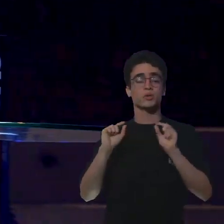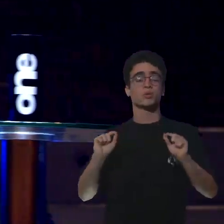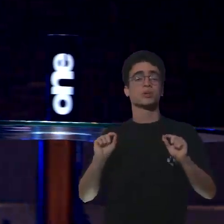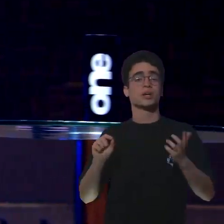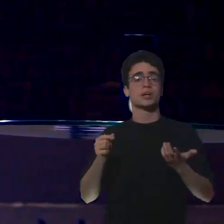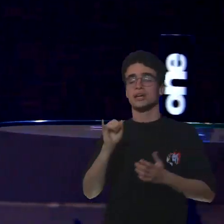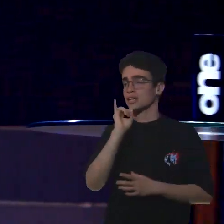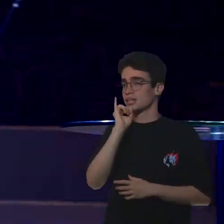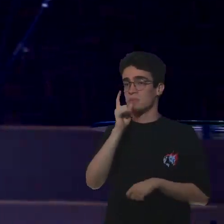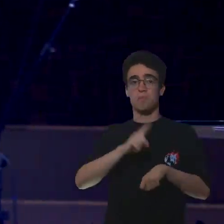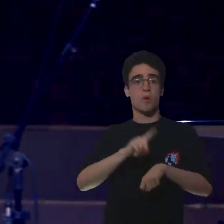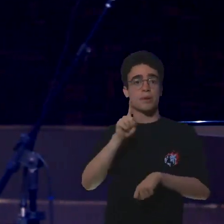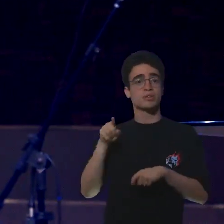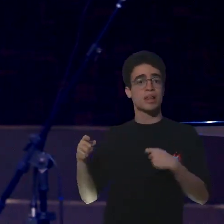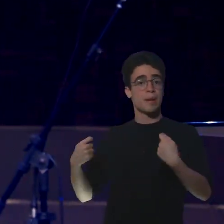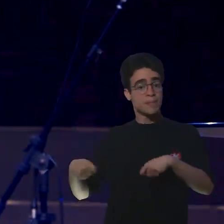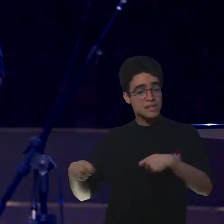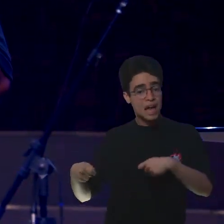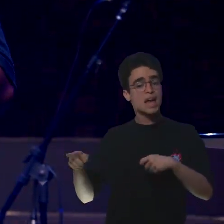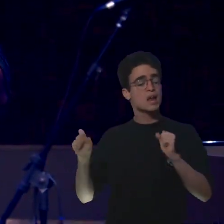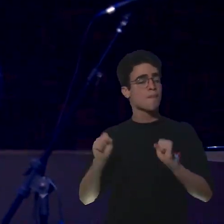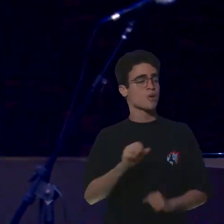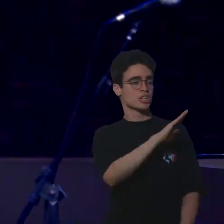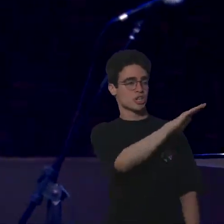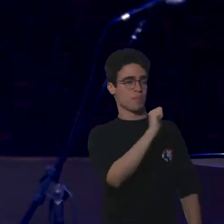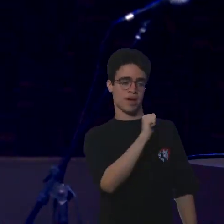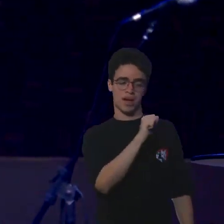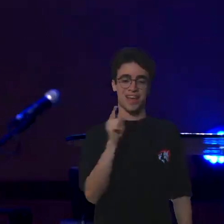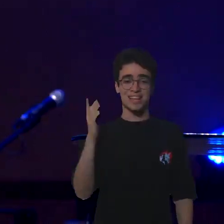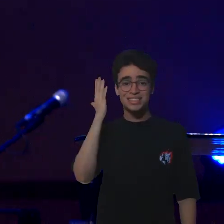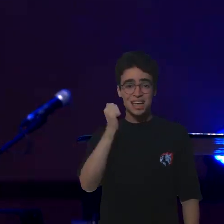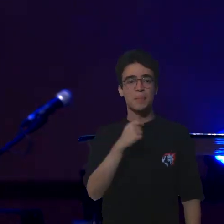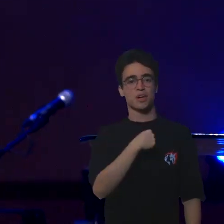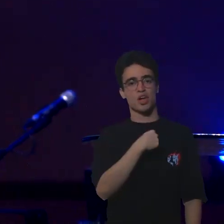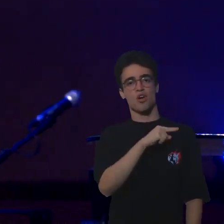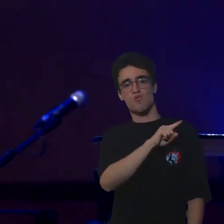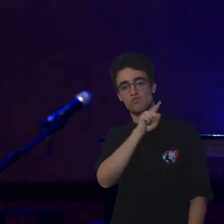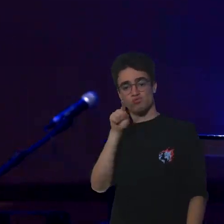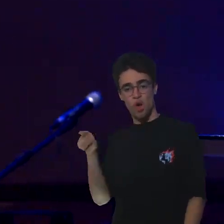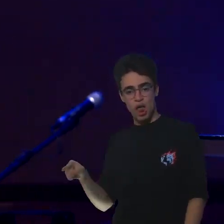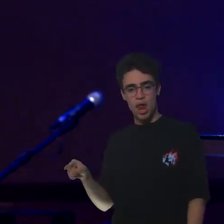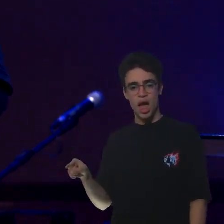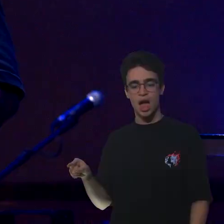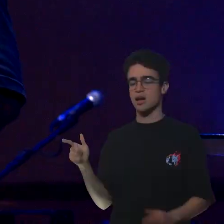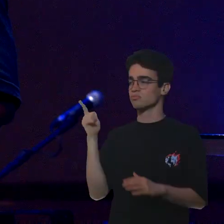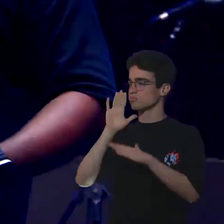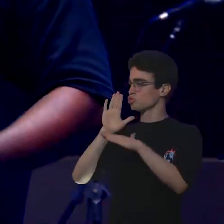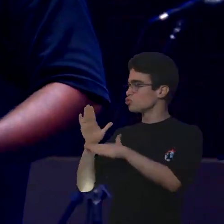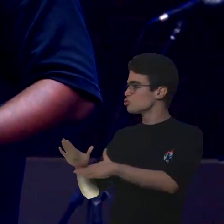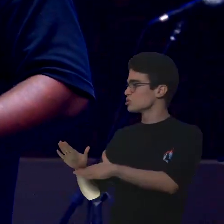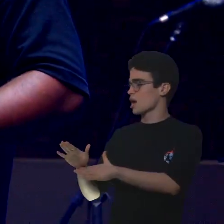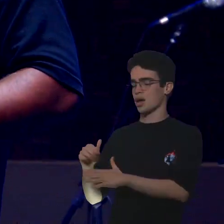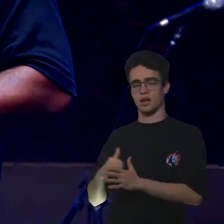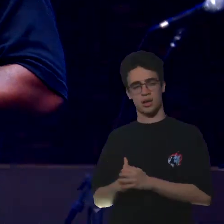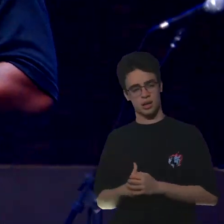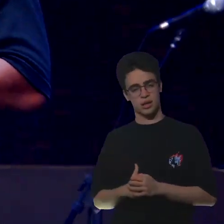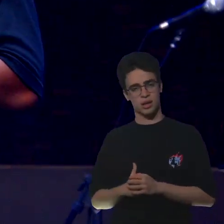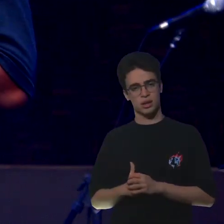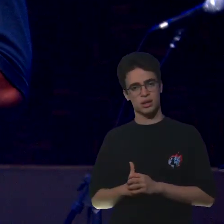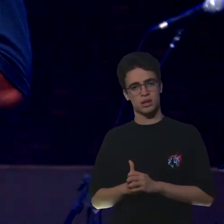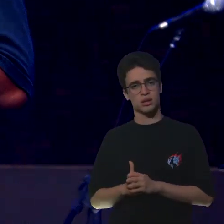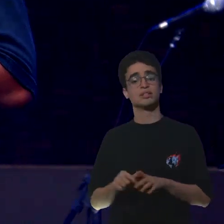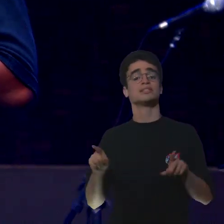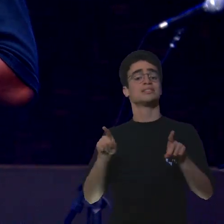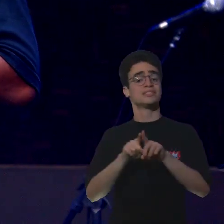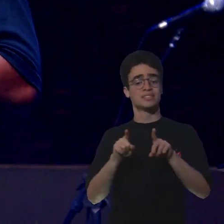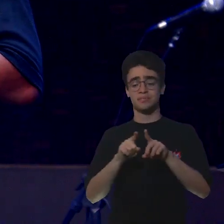ele precisar, ele vai me chamar. E ele sabe que eu vou lá para atendê-lo. Assim é